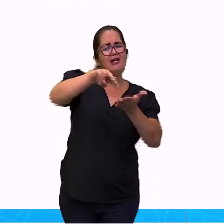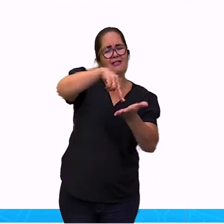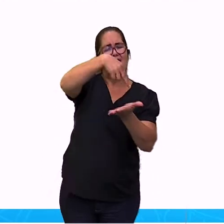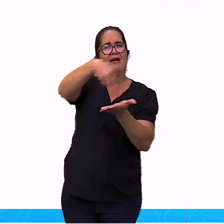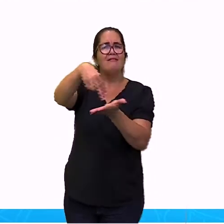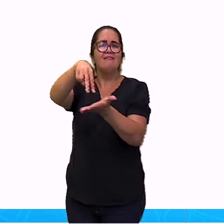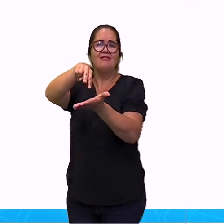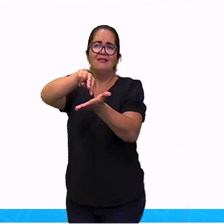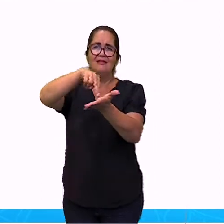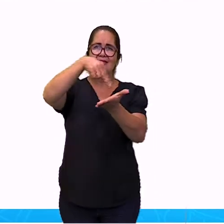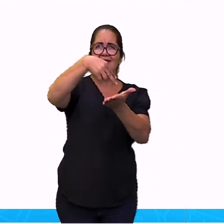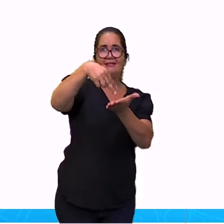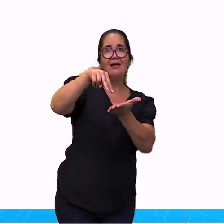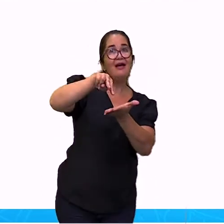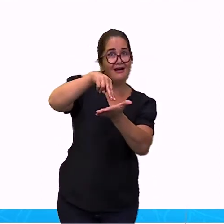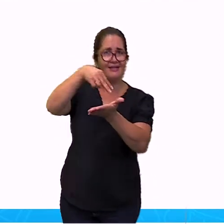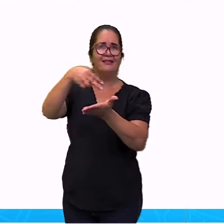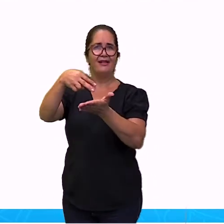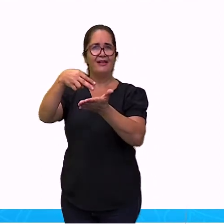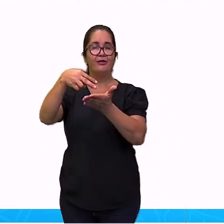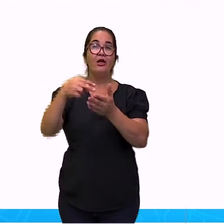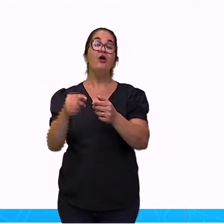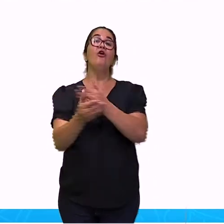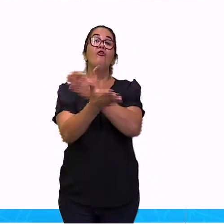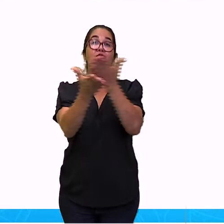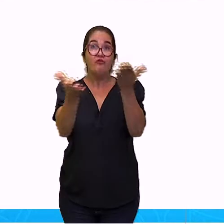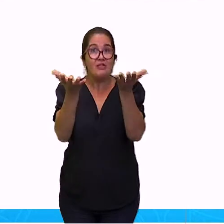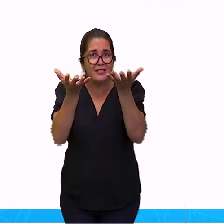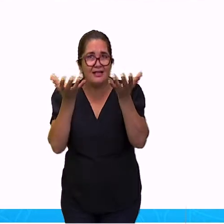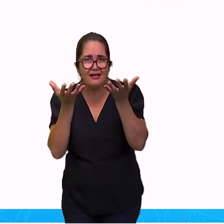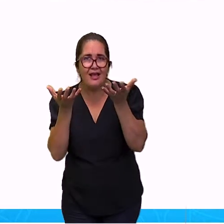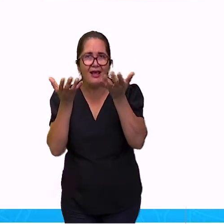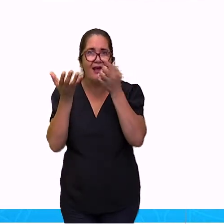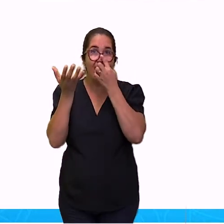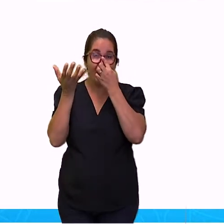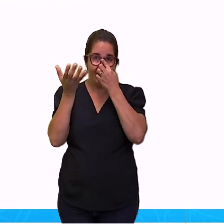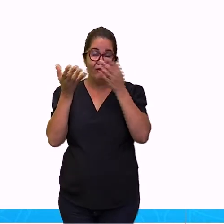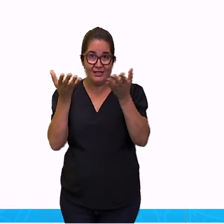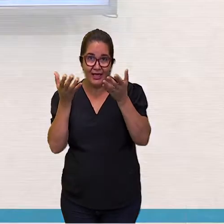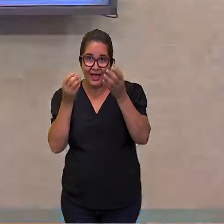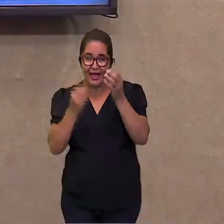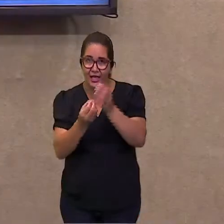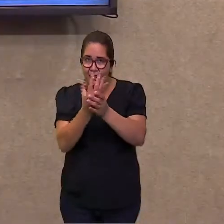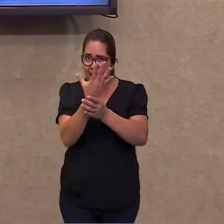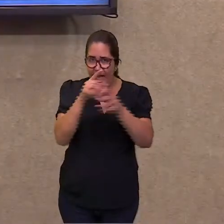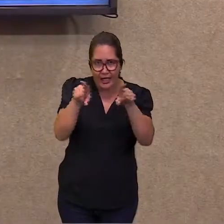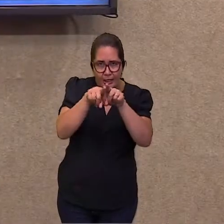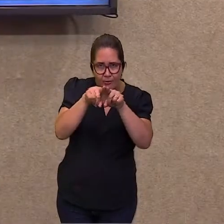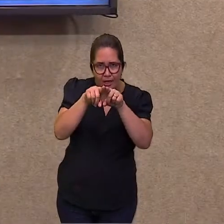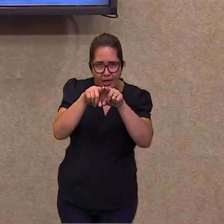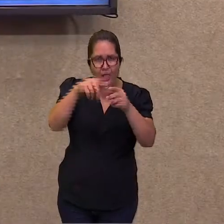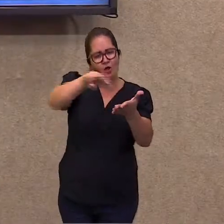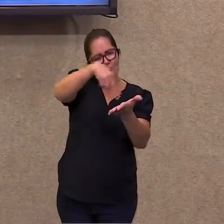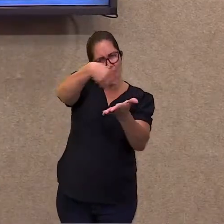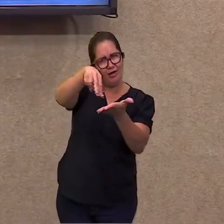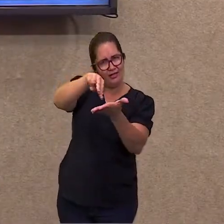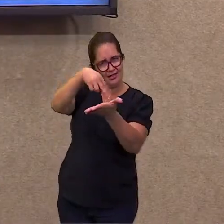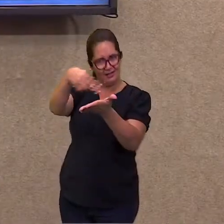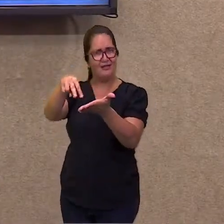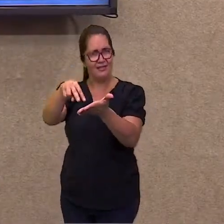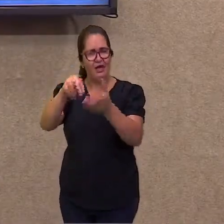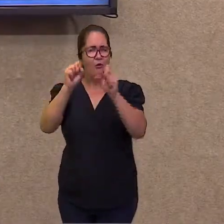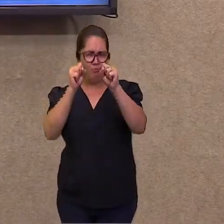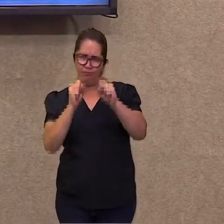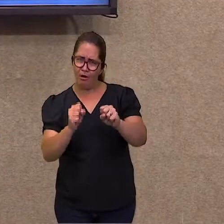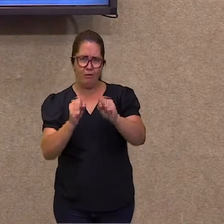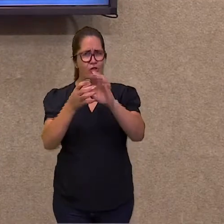gente cria. Você quer criar uma dança na sua casa com uma música tal? Você consegue criar os seus passos, a sua coreografia. E assim, o que